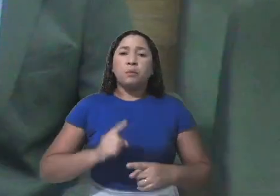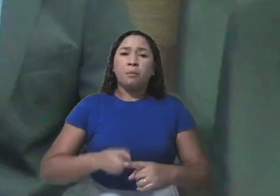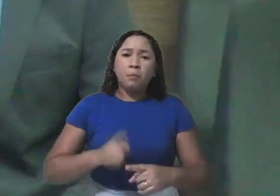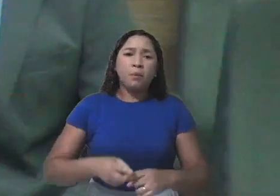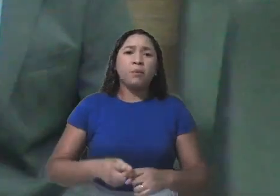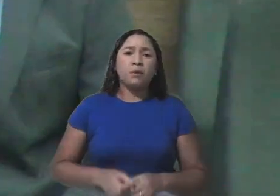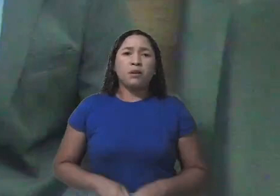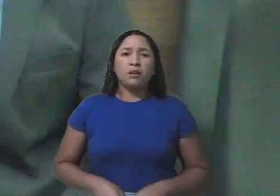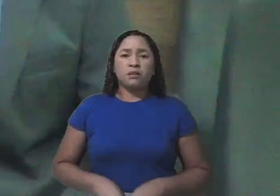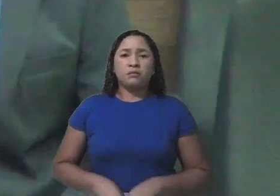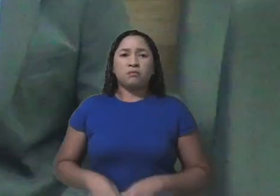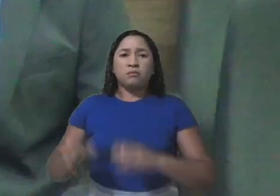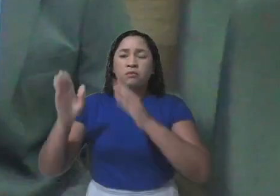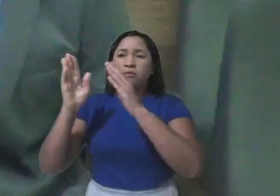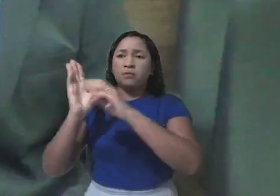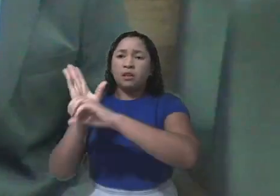antes.